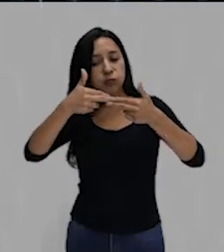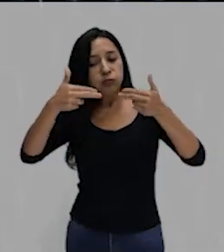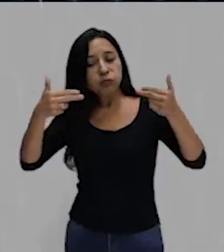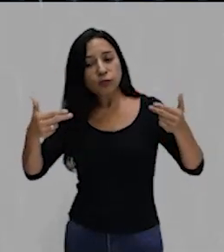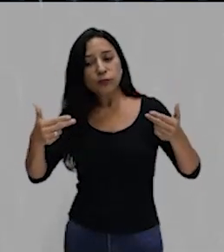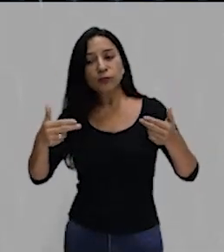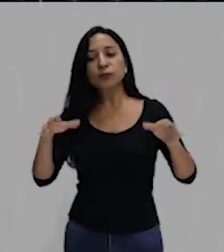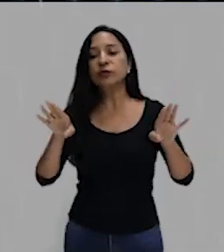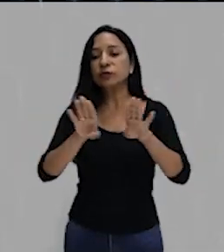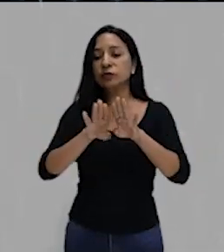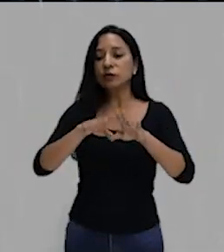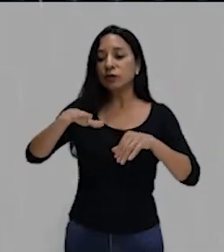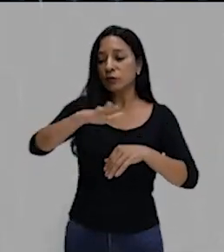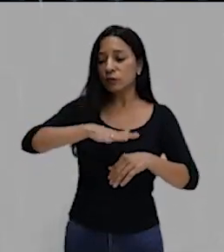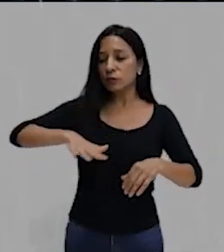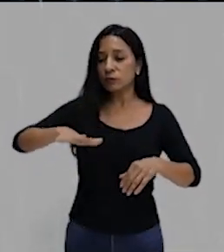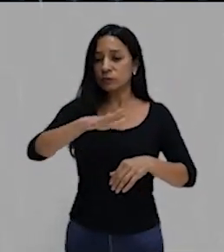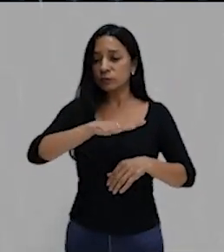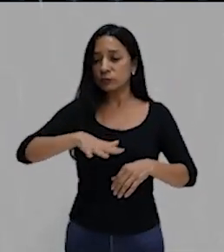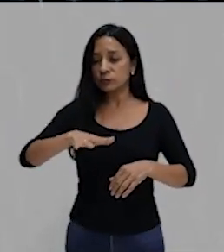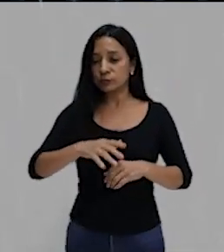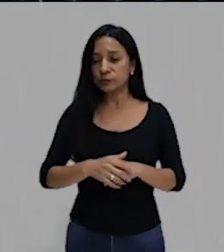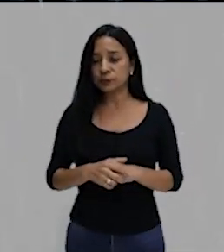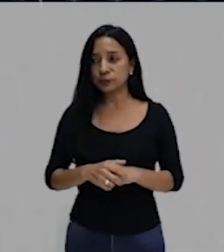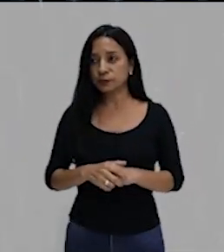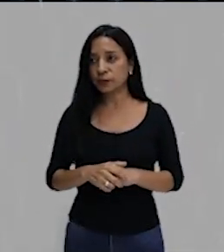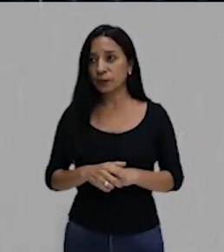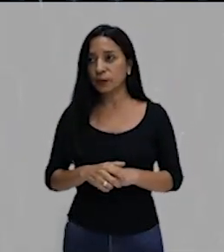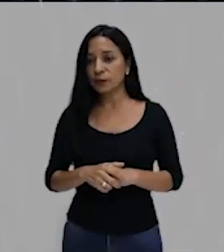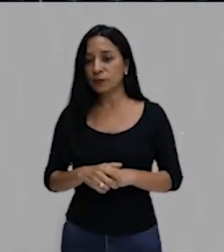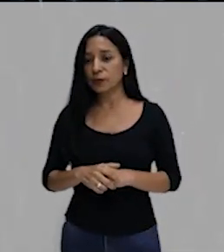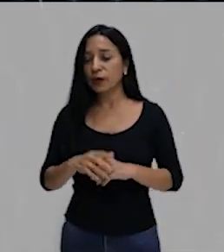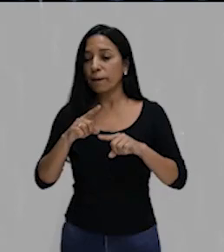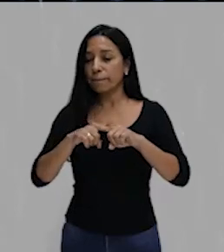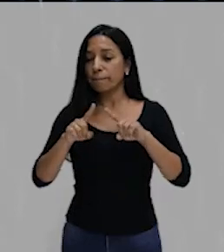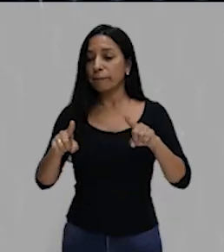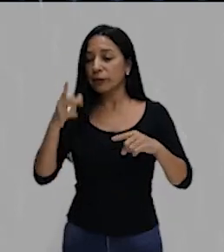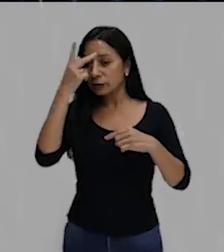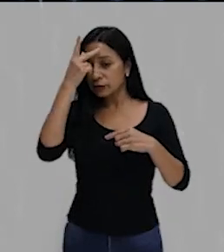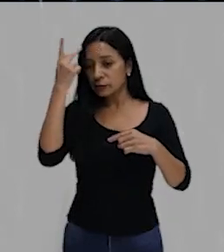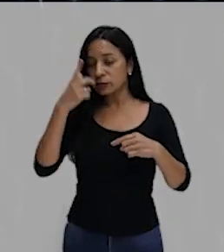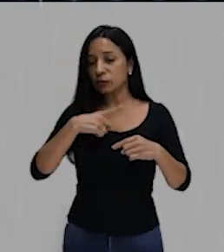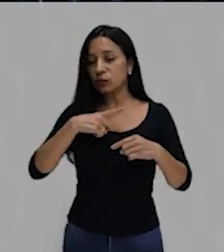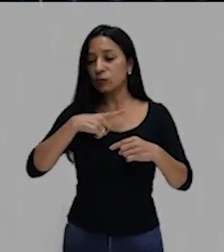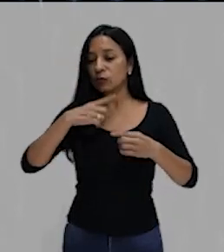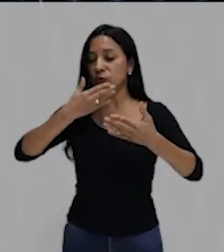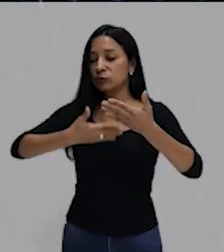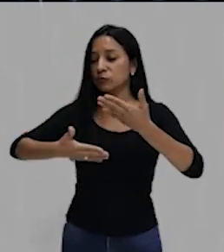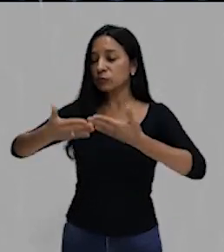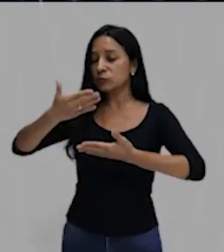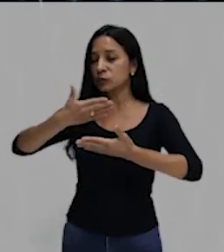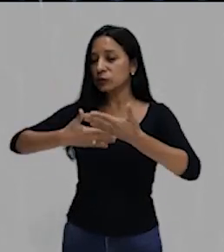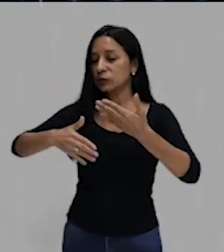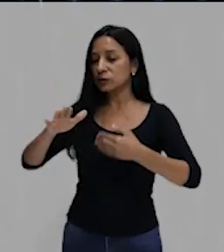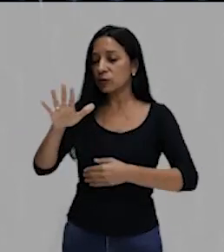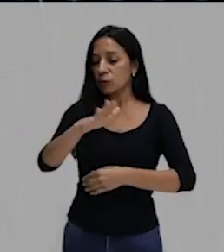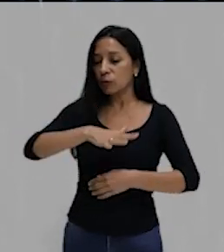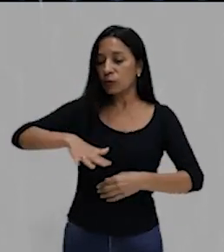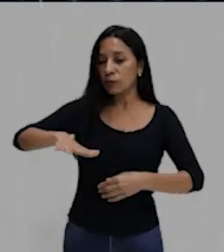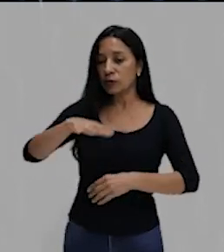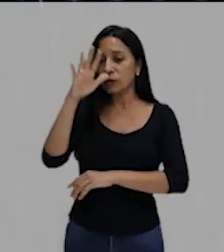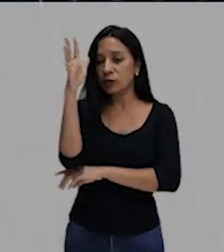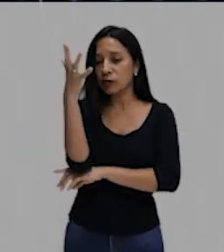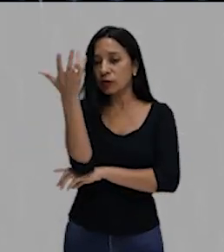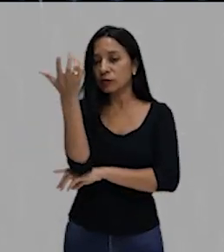o ambiente que nos cerca, certo? Só que os seres humanos, eles têm uma interação com o ambiente de maneira